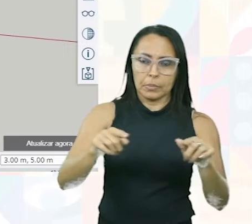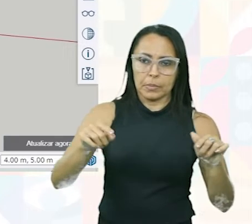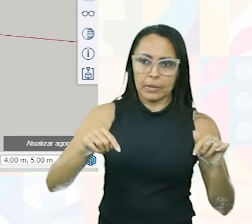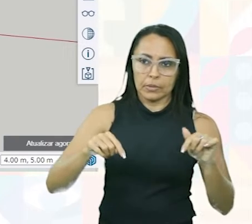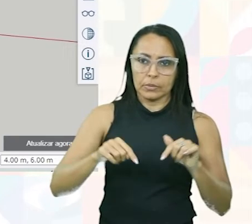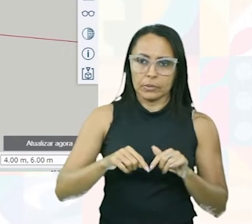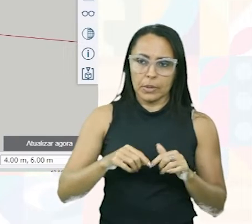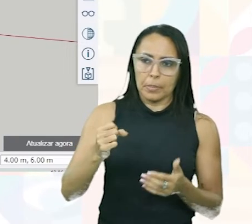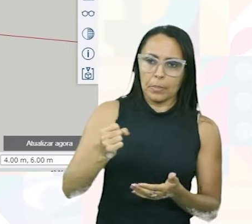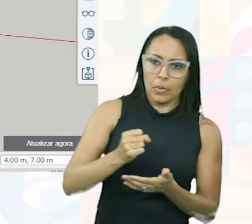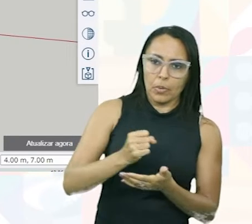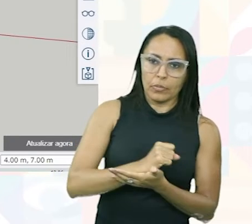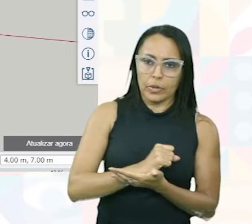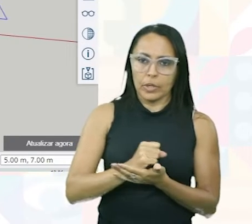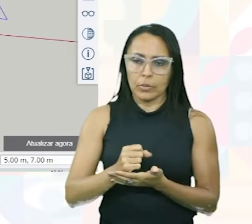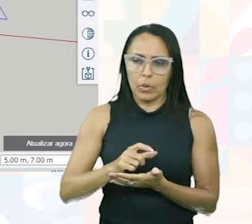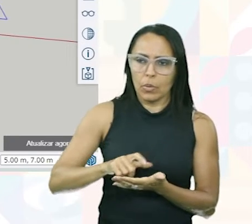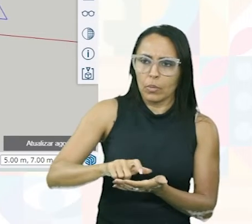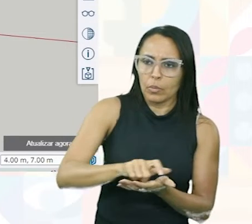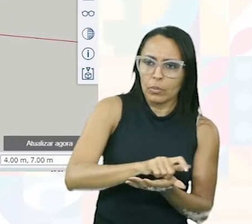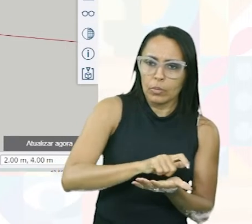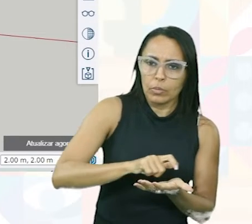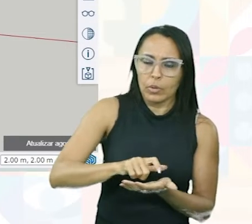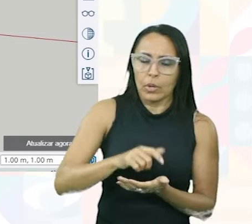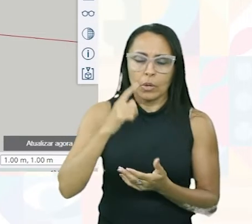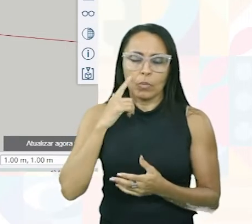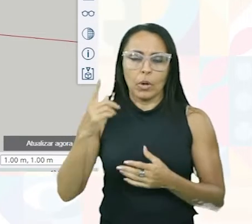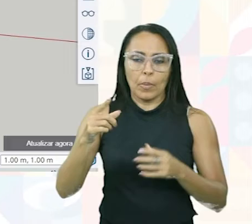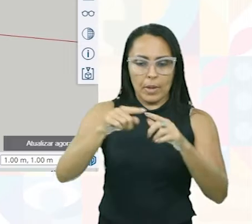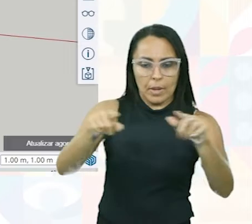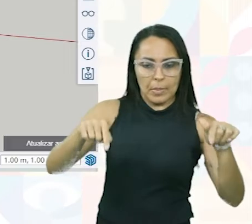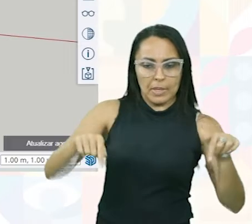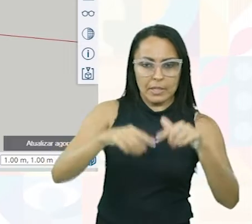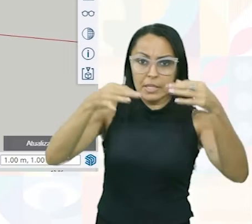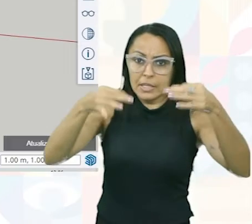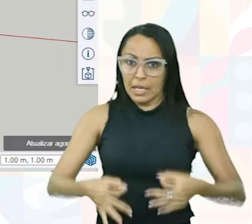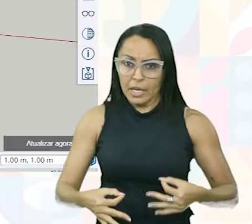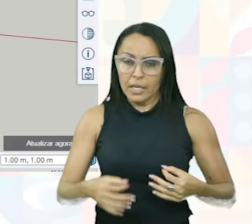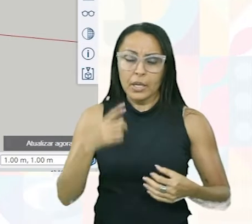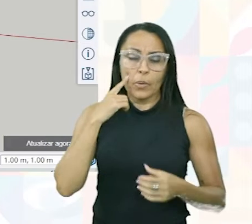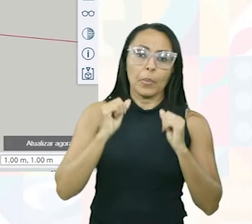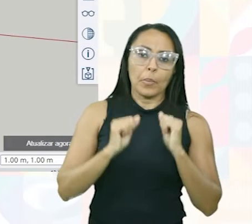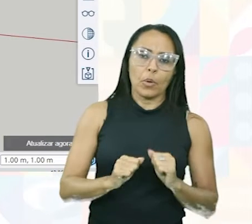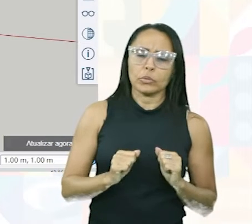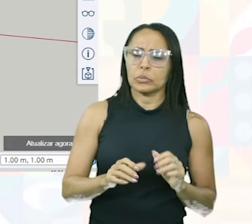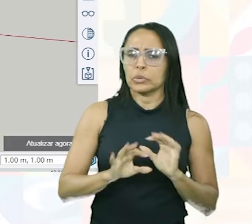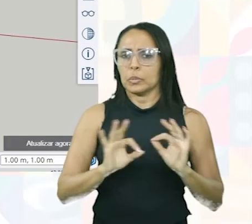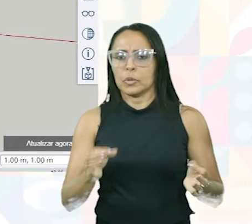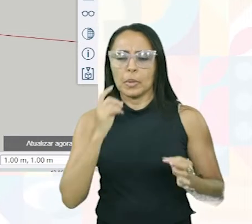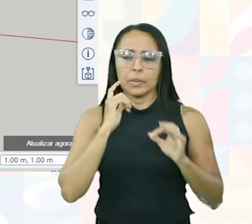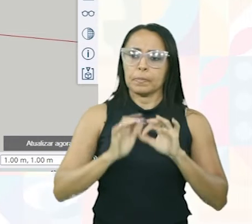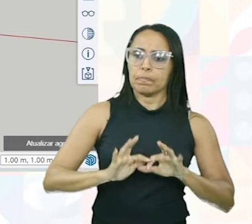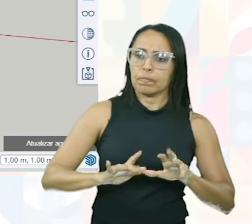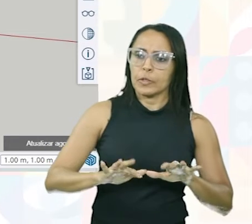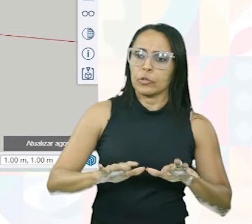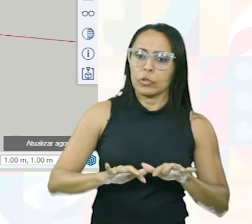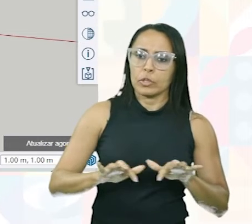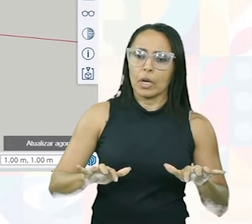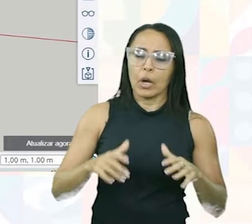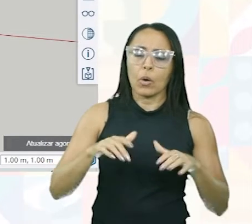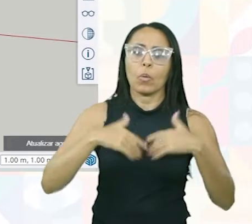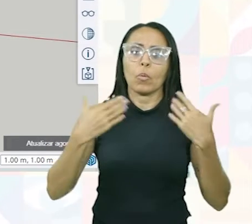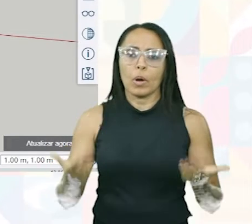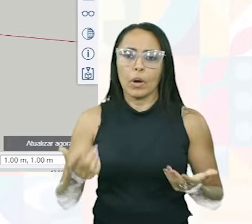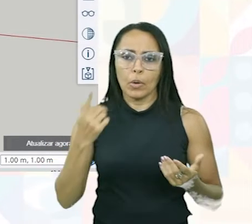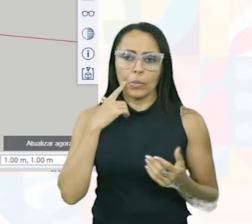movendo o mouse e vendo qual é a medida que está sendo atribuída para fazer, ou eu posso simplesmente digitar quais as